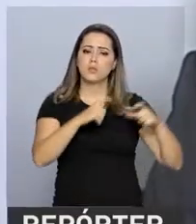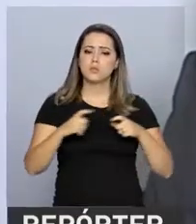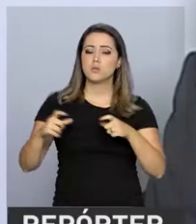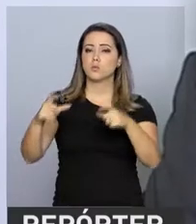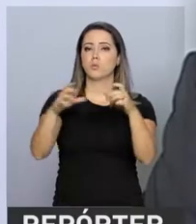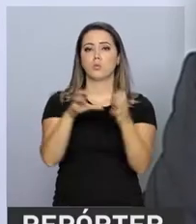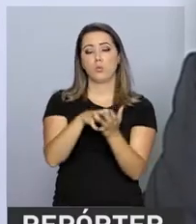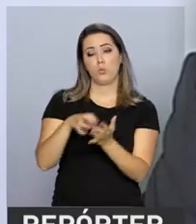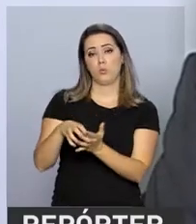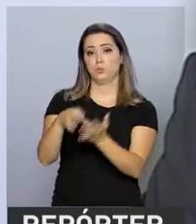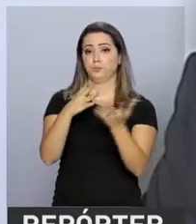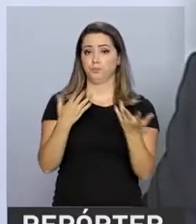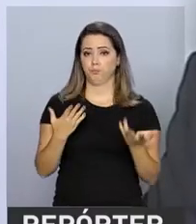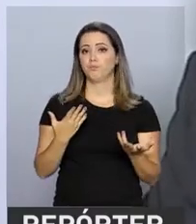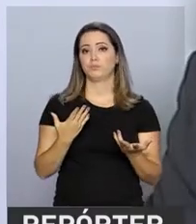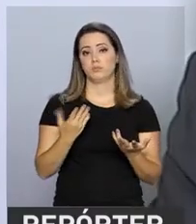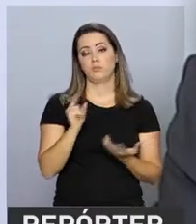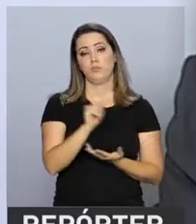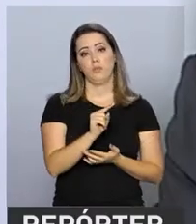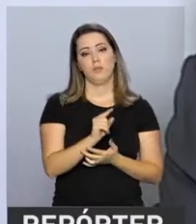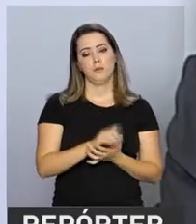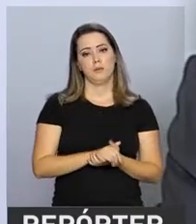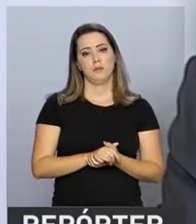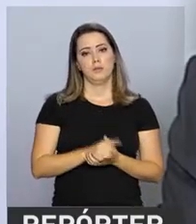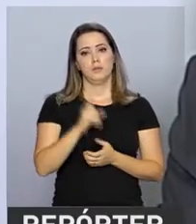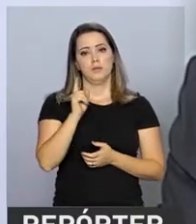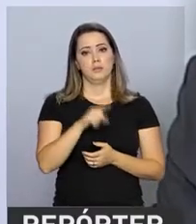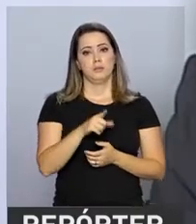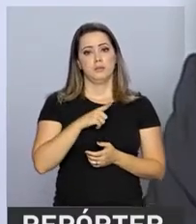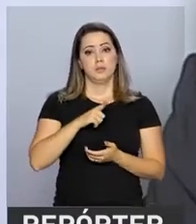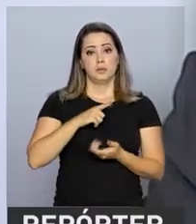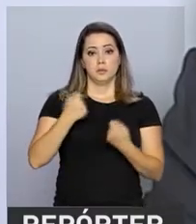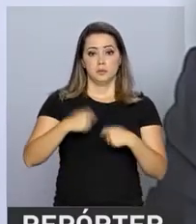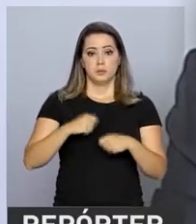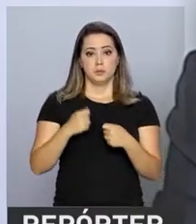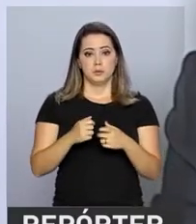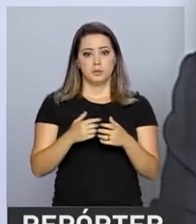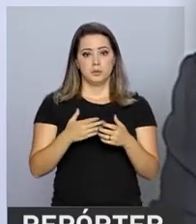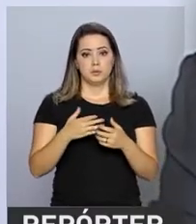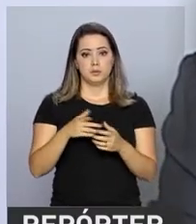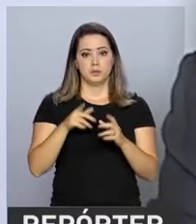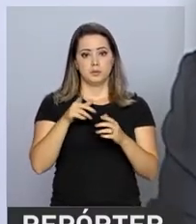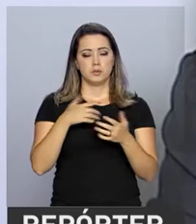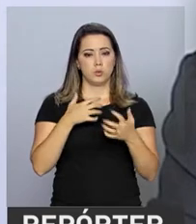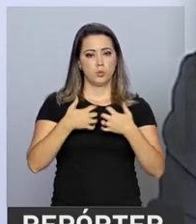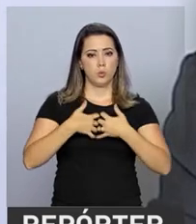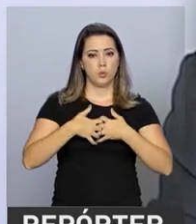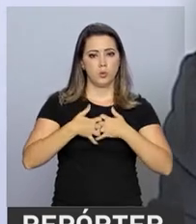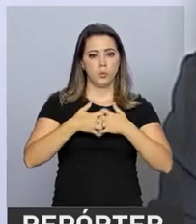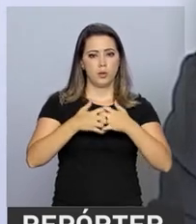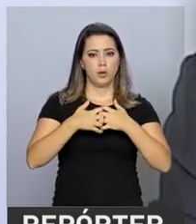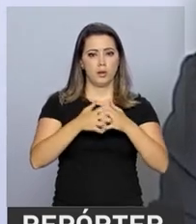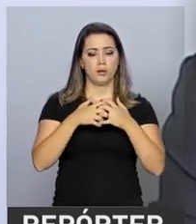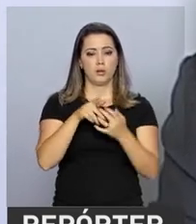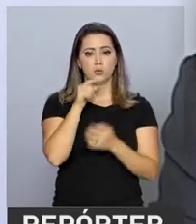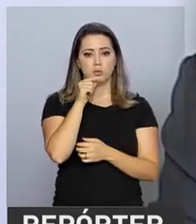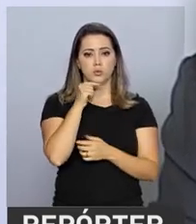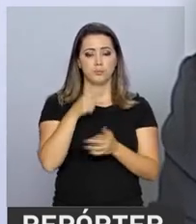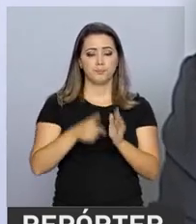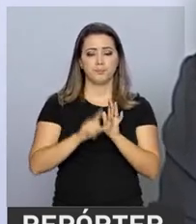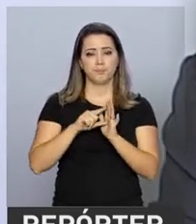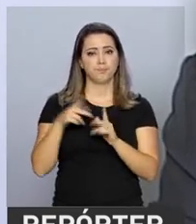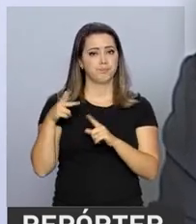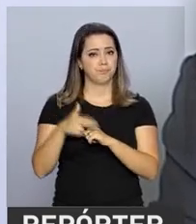problema da Defesa Civil, que é o carro-pipa, né, que foi